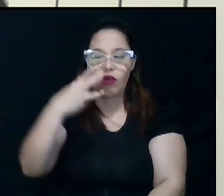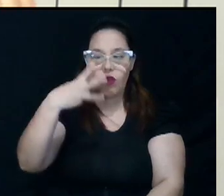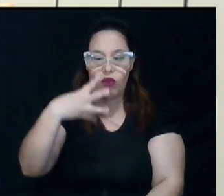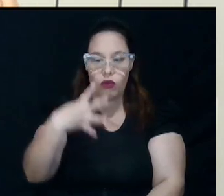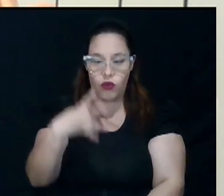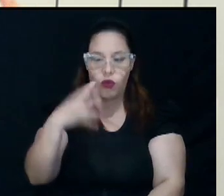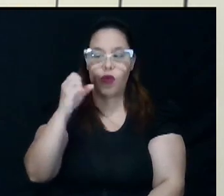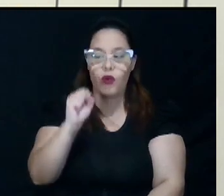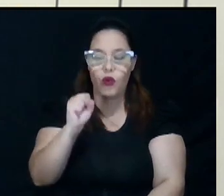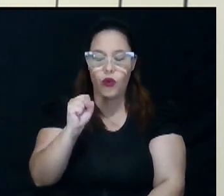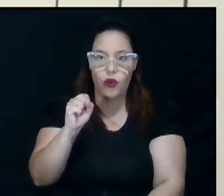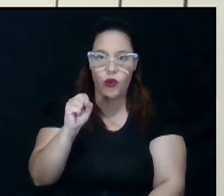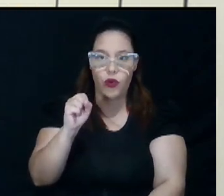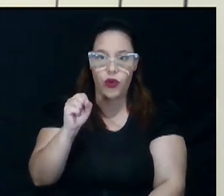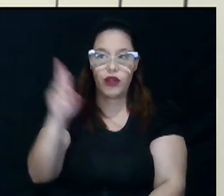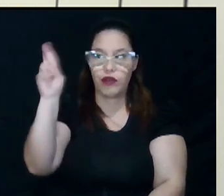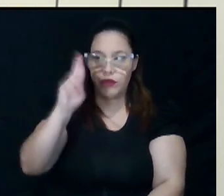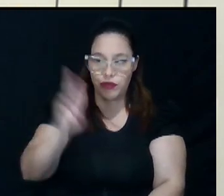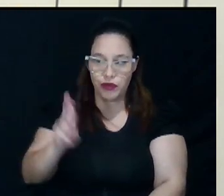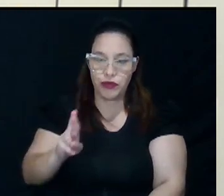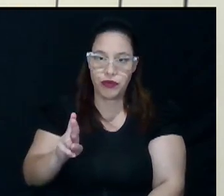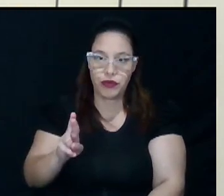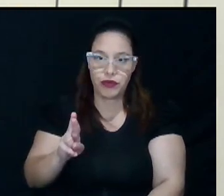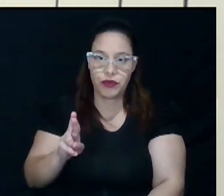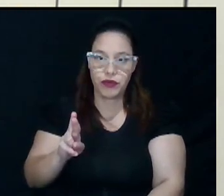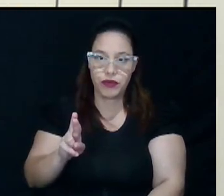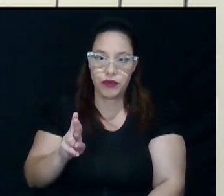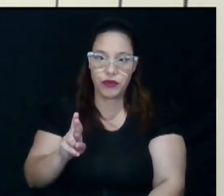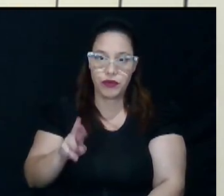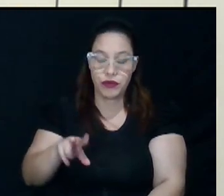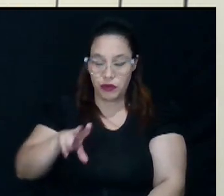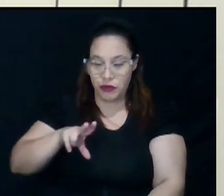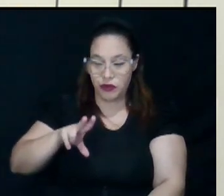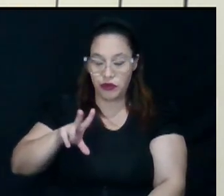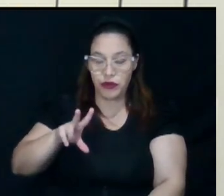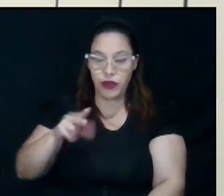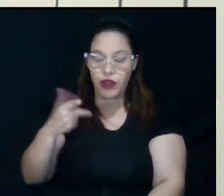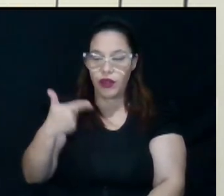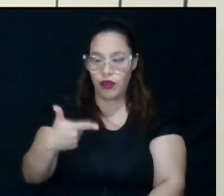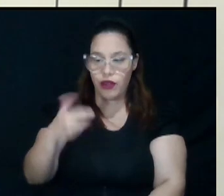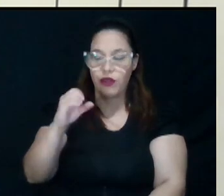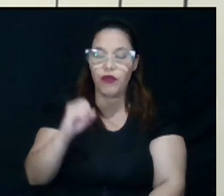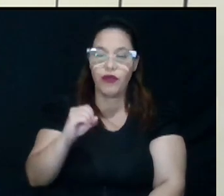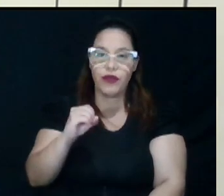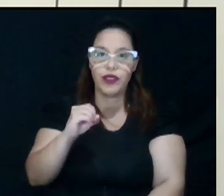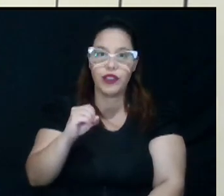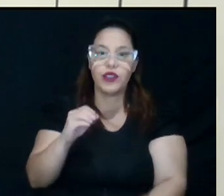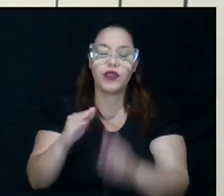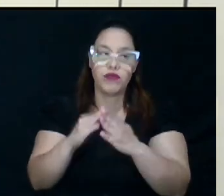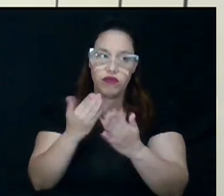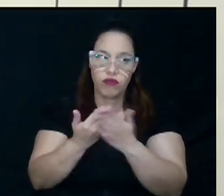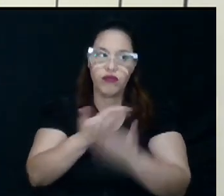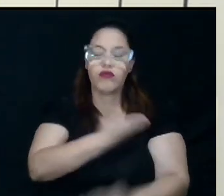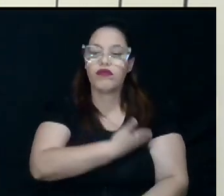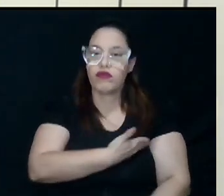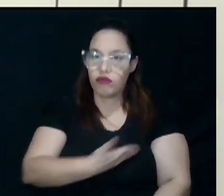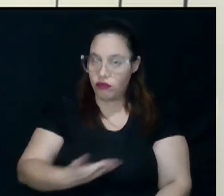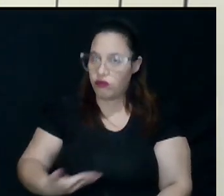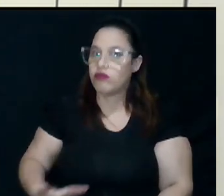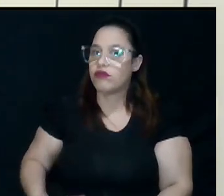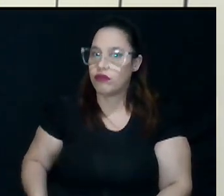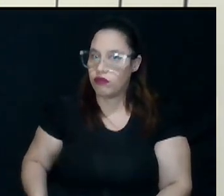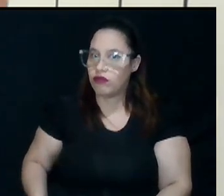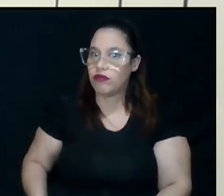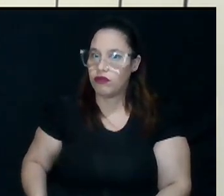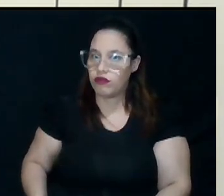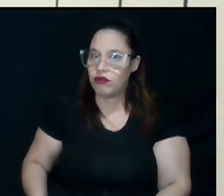de escolas particulares e 20 para participantes de escolas públicas, cursinhos populares e para